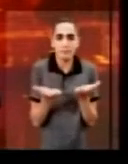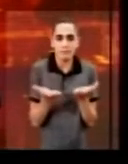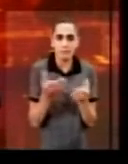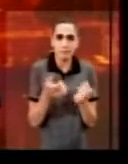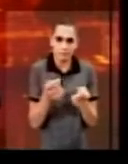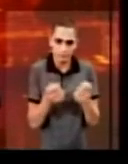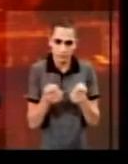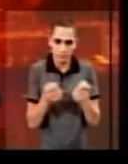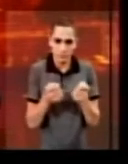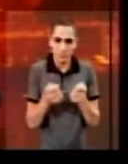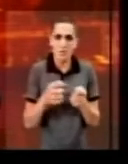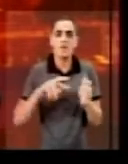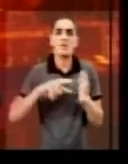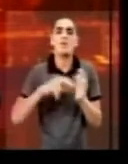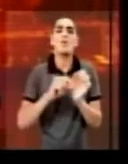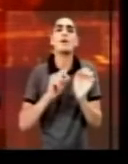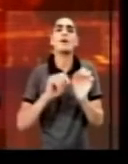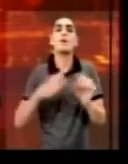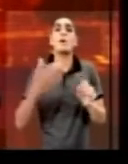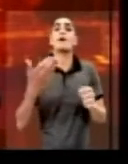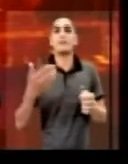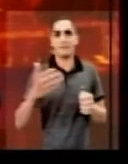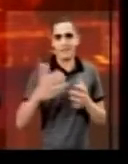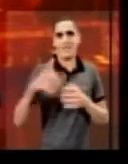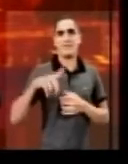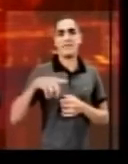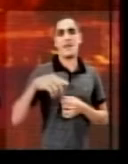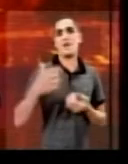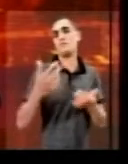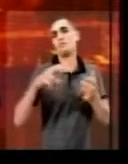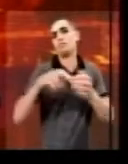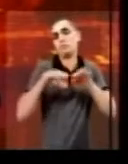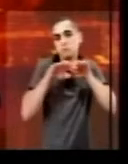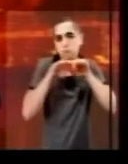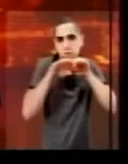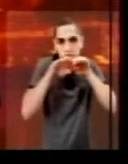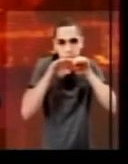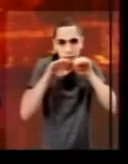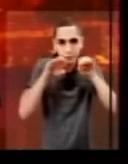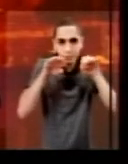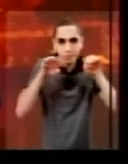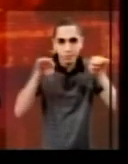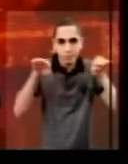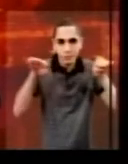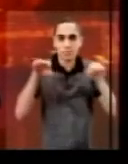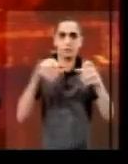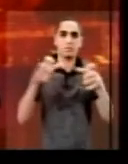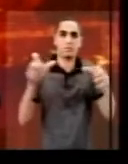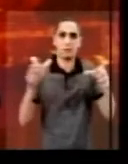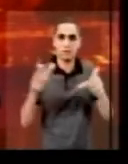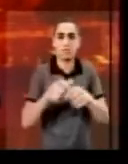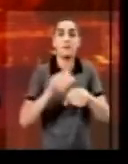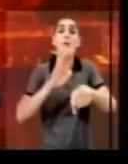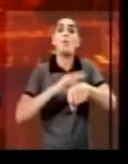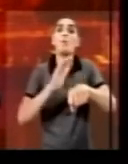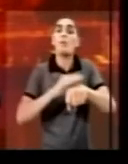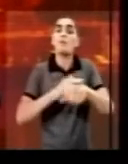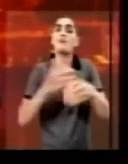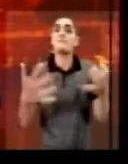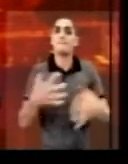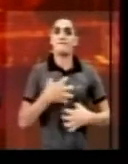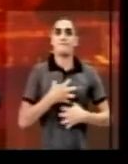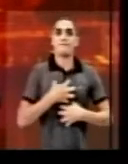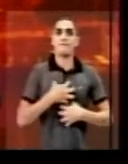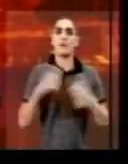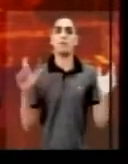né? Que é mais ou menos o tanto que entra, o tanto que sai e assim por diante. Então, neste momento, eu acho que a gente tem que falar em